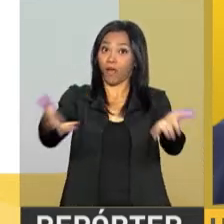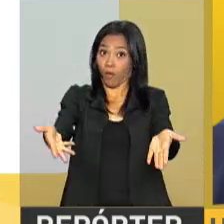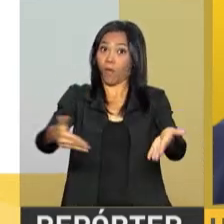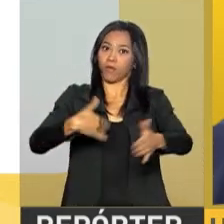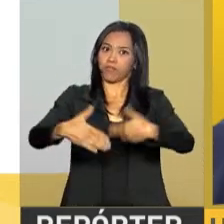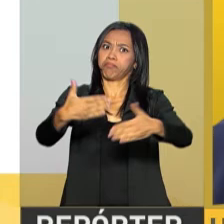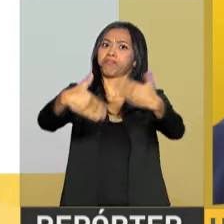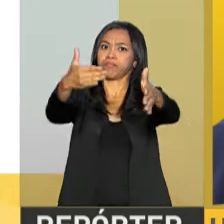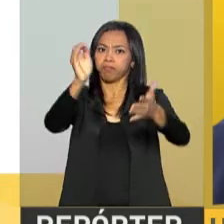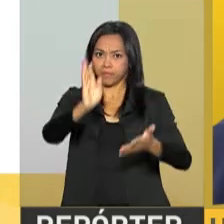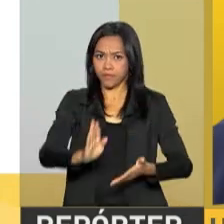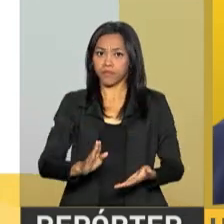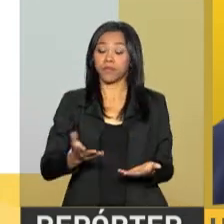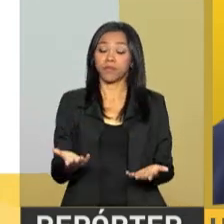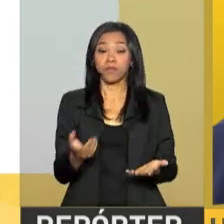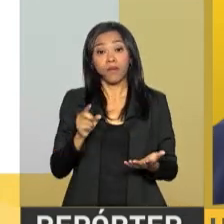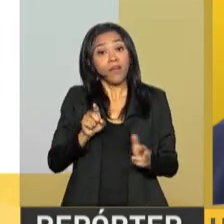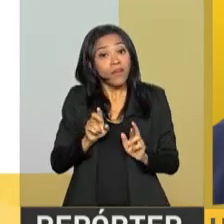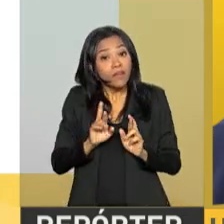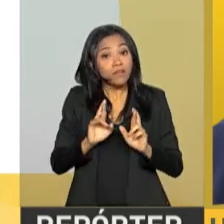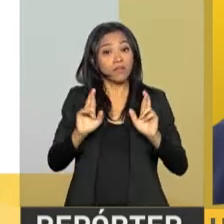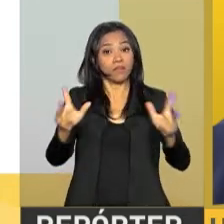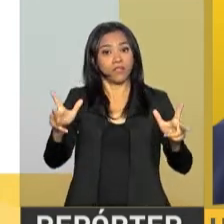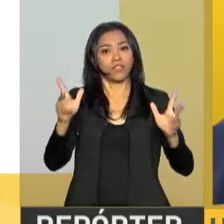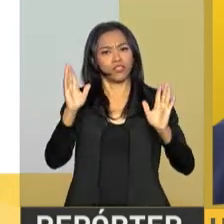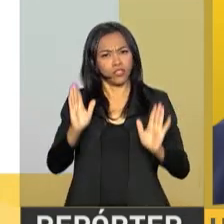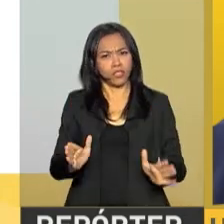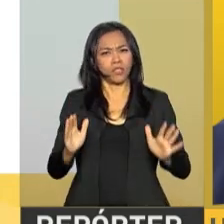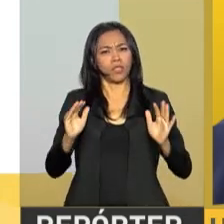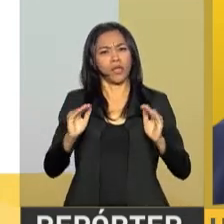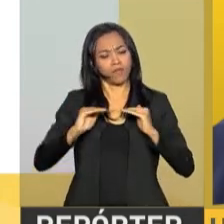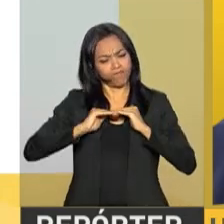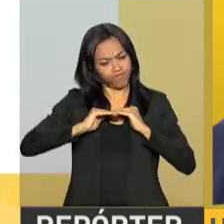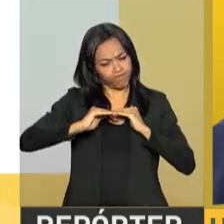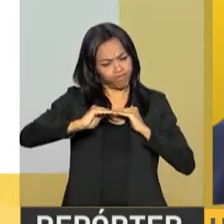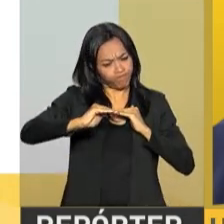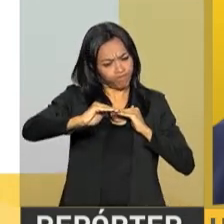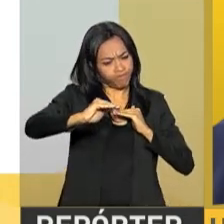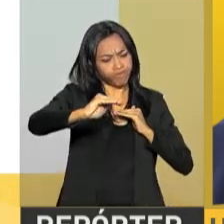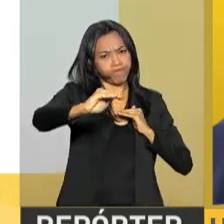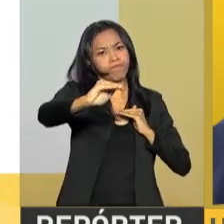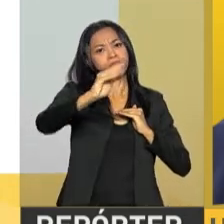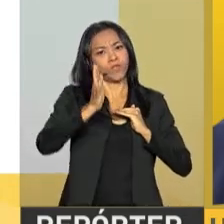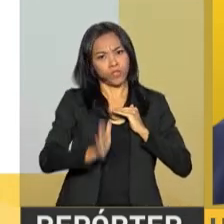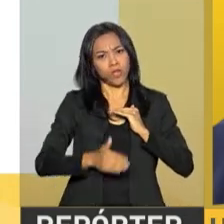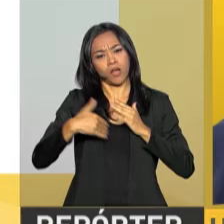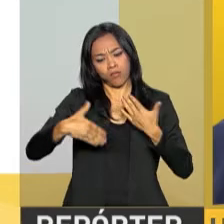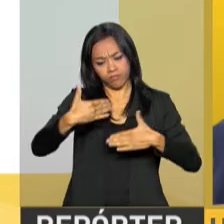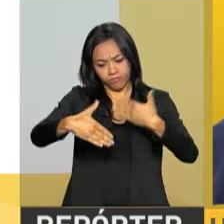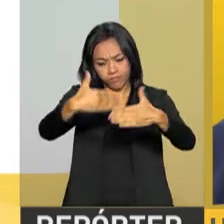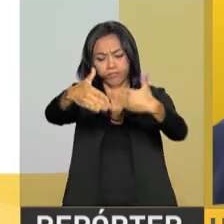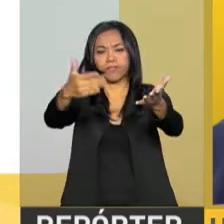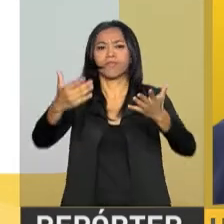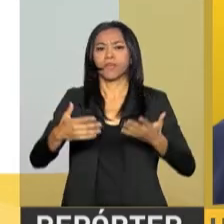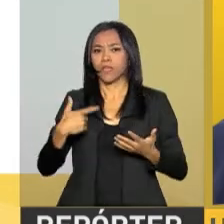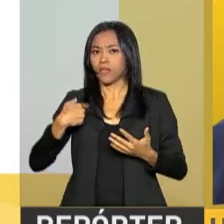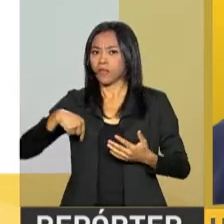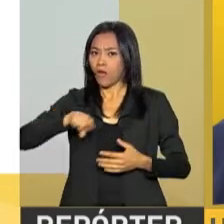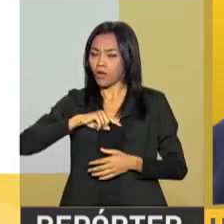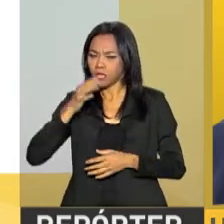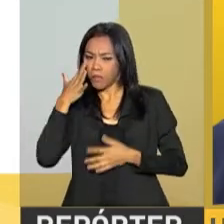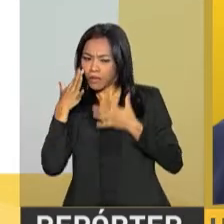então agora completamente diferente está consolidado em trajetória de crescimento tem acompanhado atentamente e